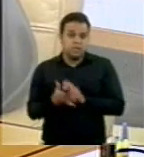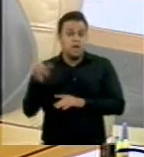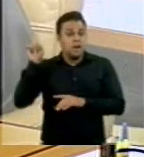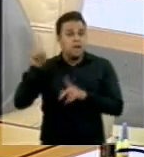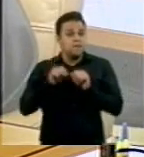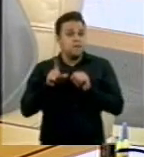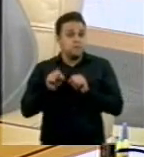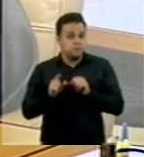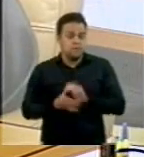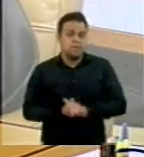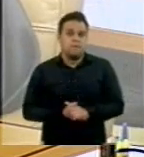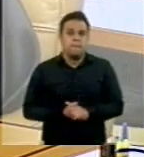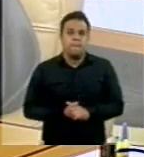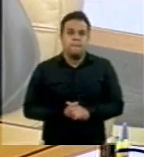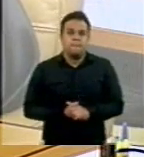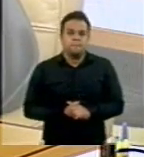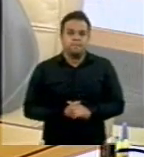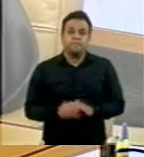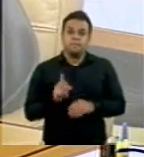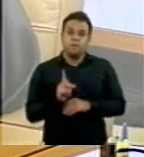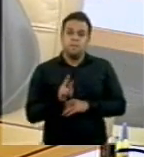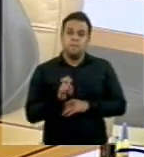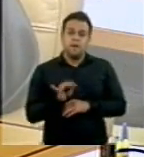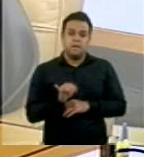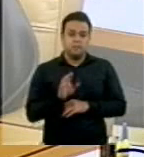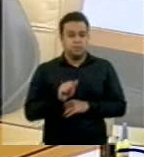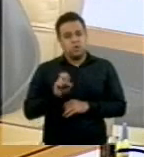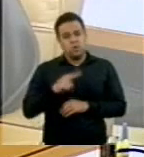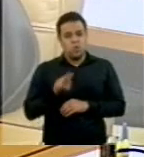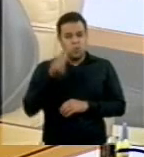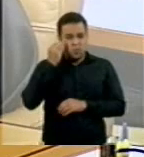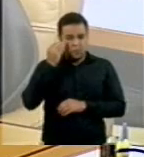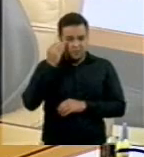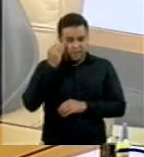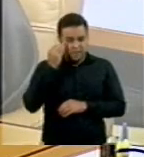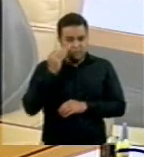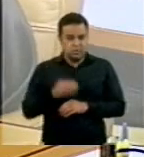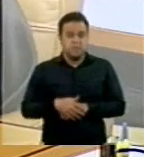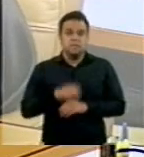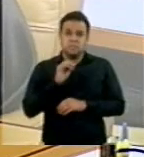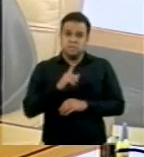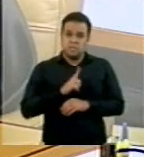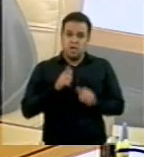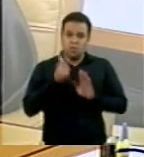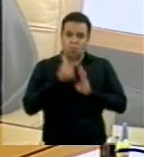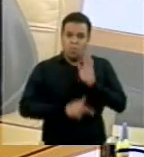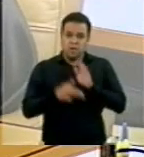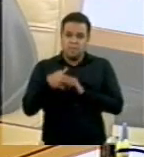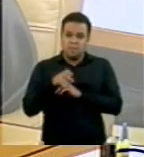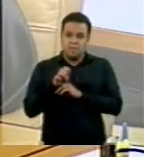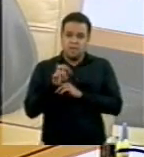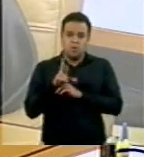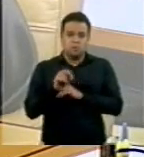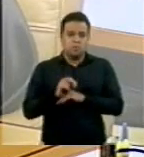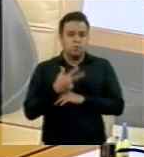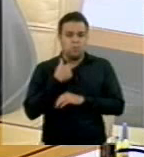assentou que as práticas, procedimentos ou testes facialmente neutros não podem ser mantidos